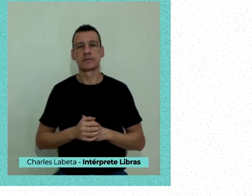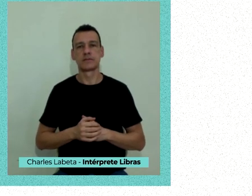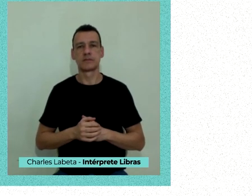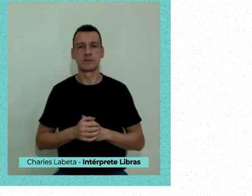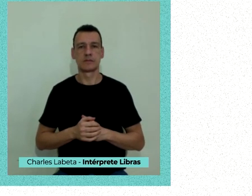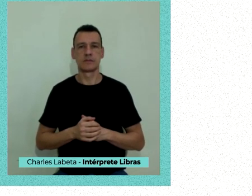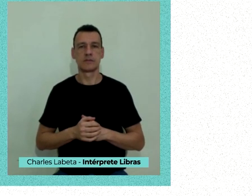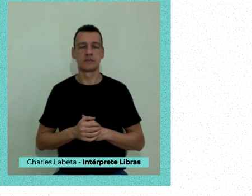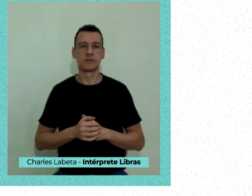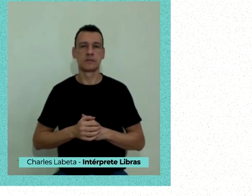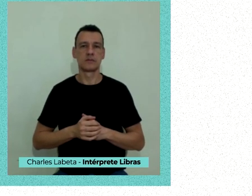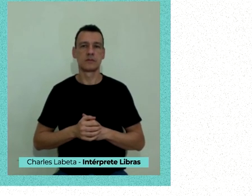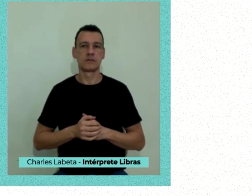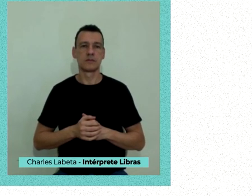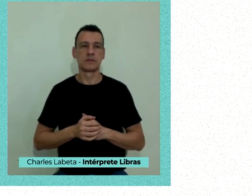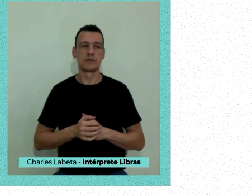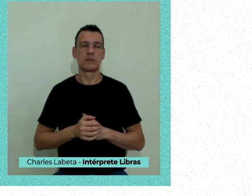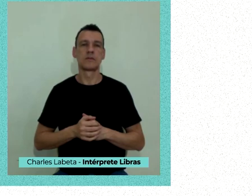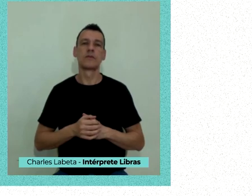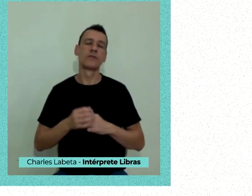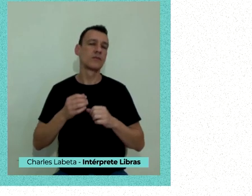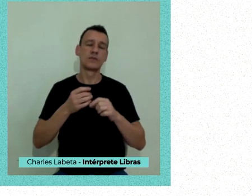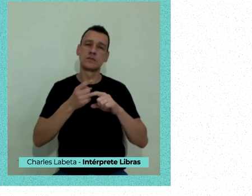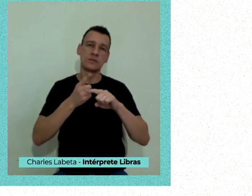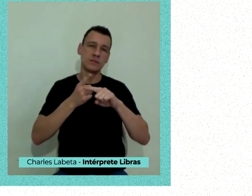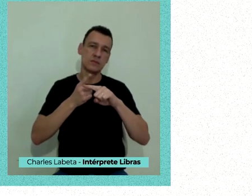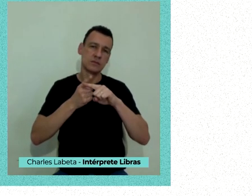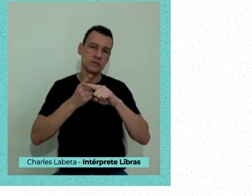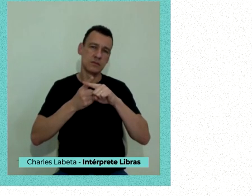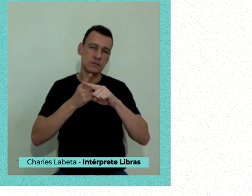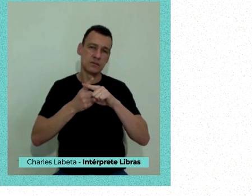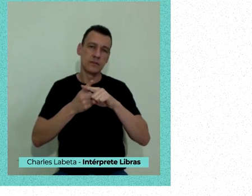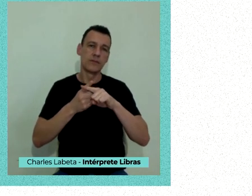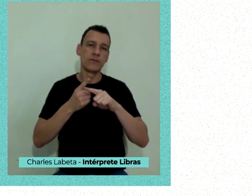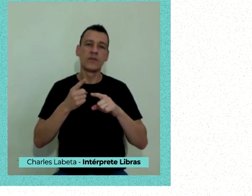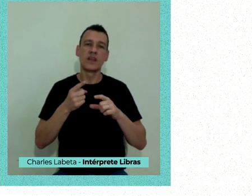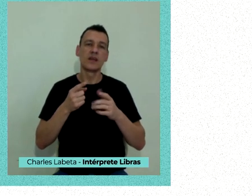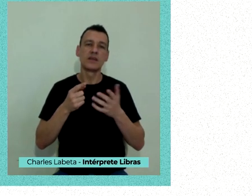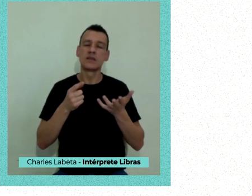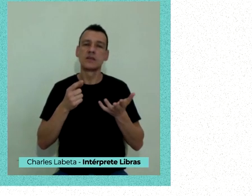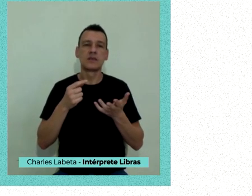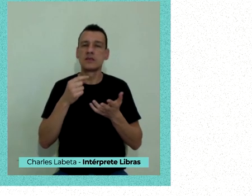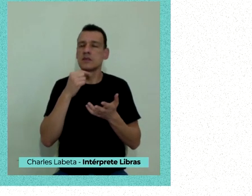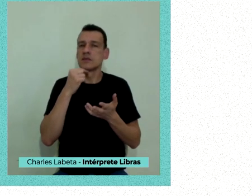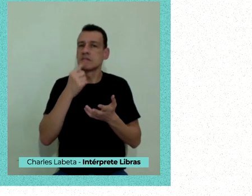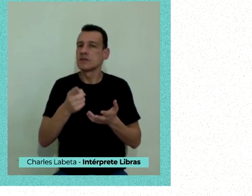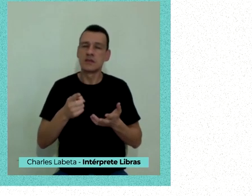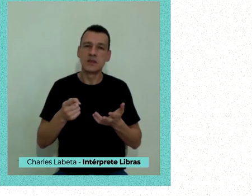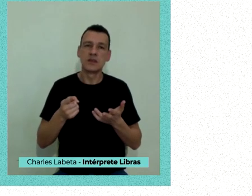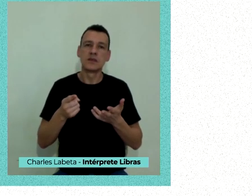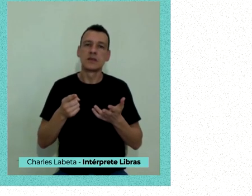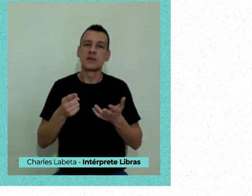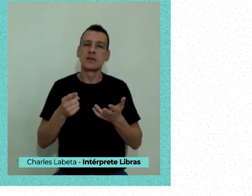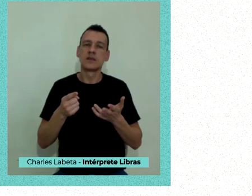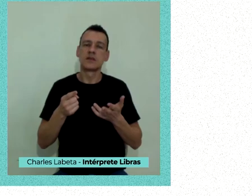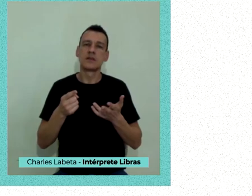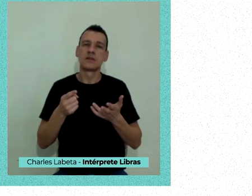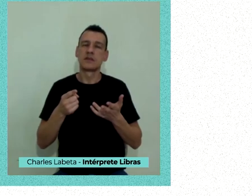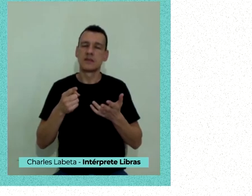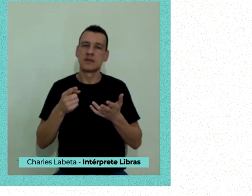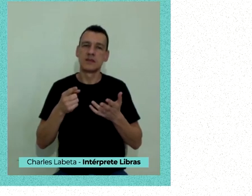essa completude, ela tem ainda a possibilidade de ser vista dentro do